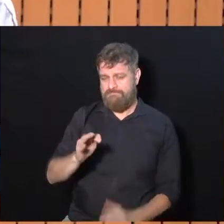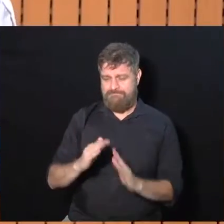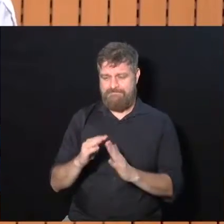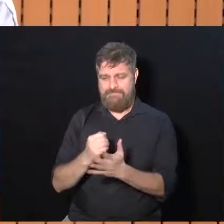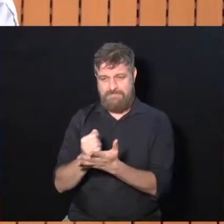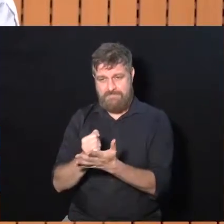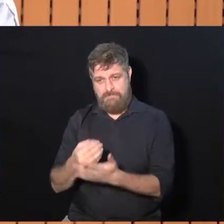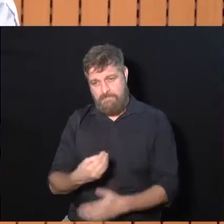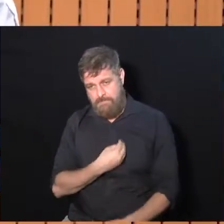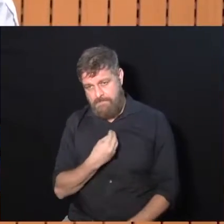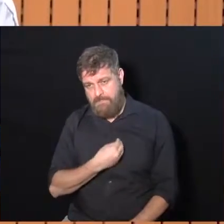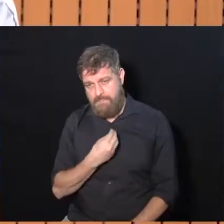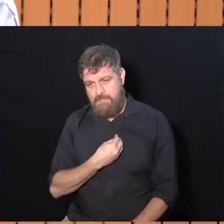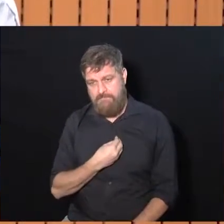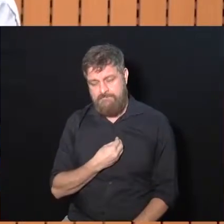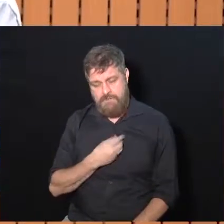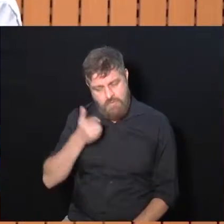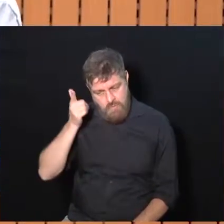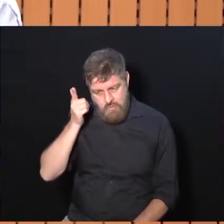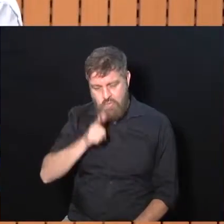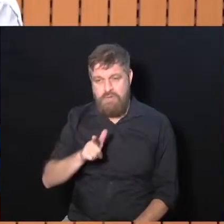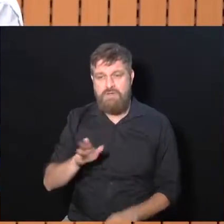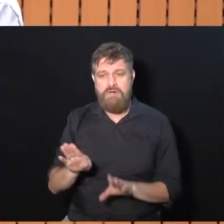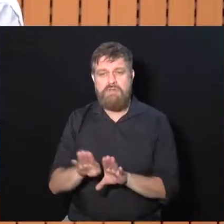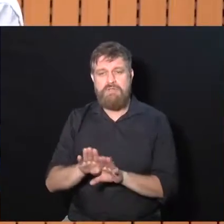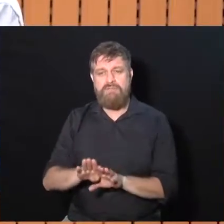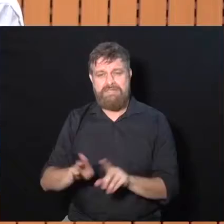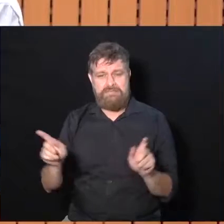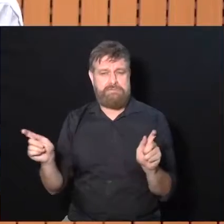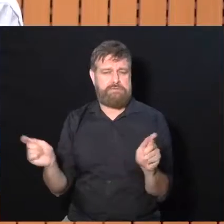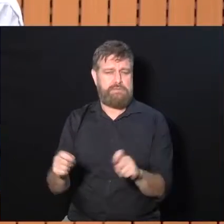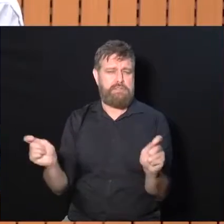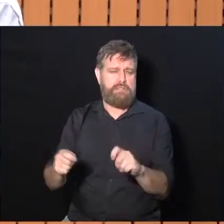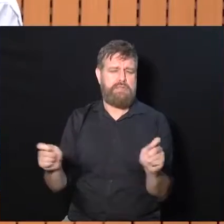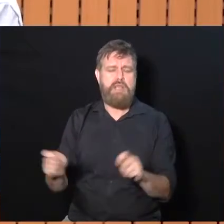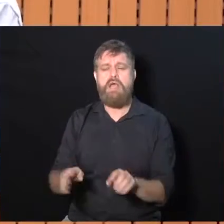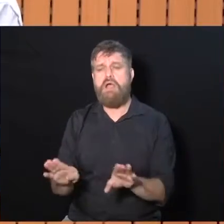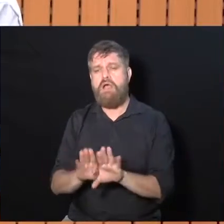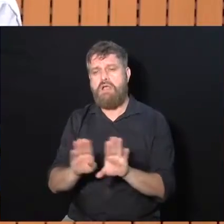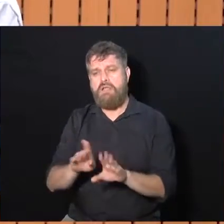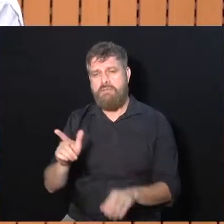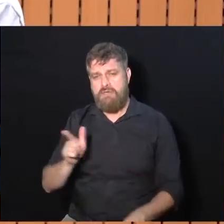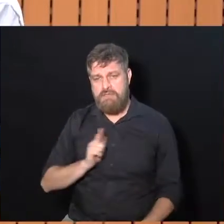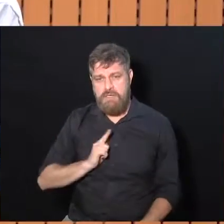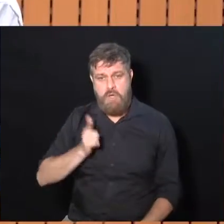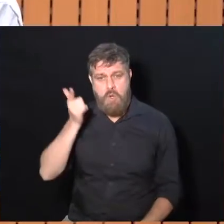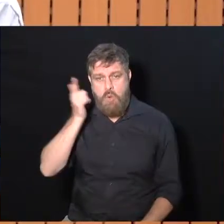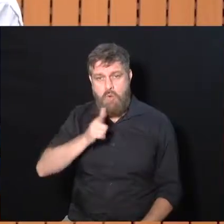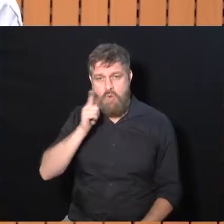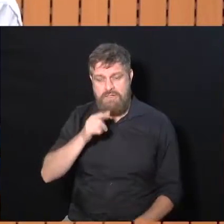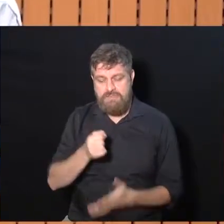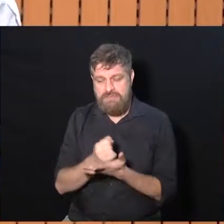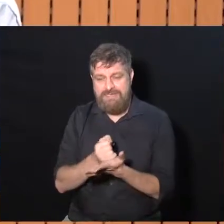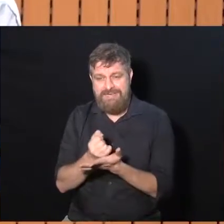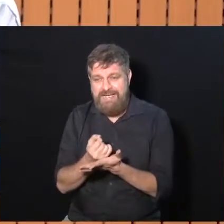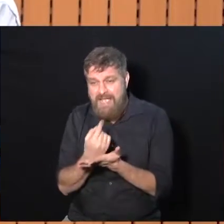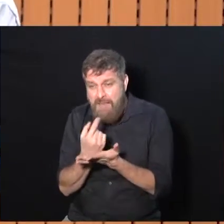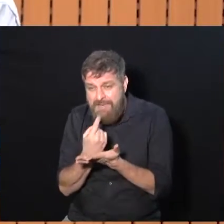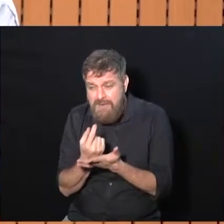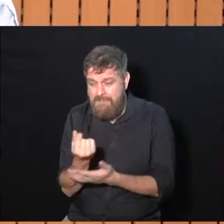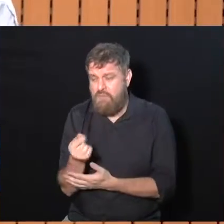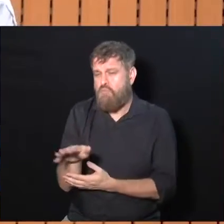Viva oferece. Além da possibilidade de acesso a medicamentos com baixíssimo